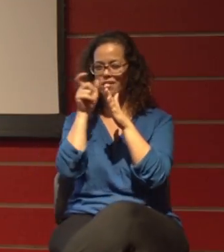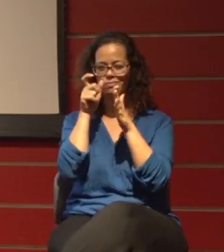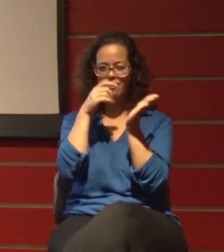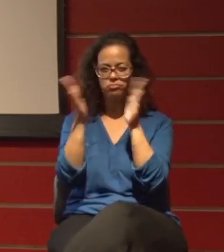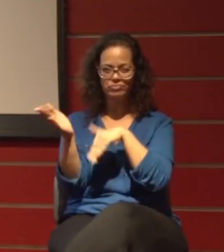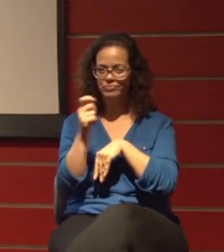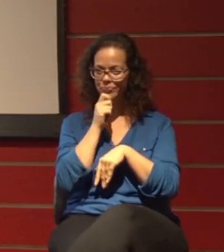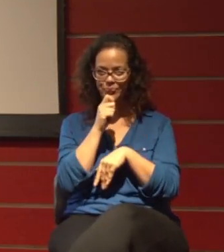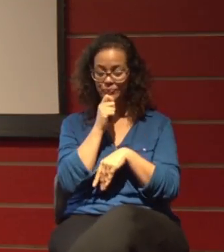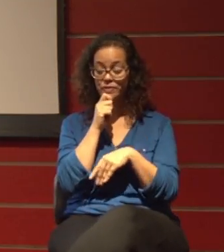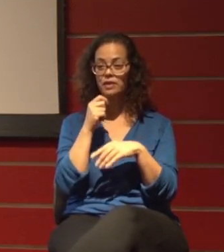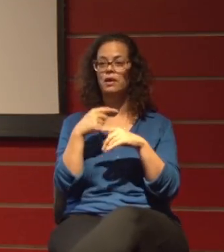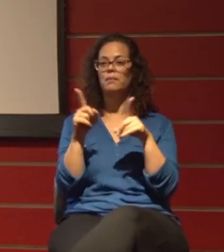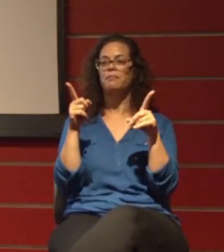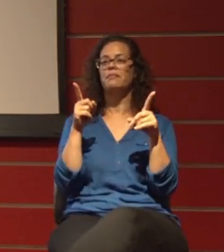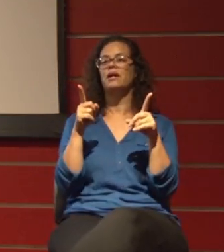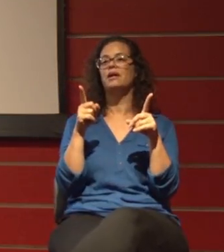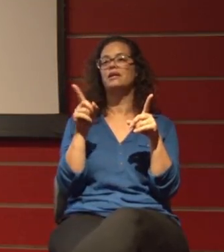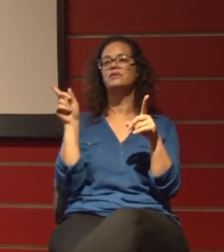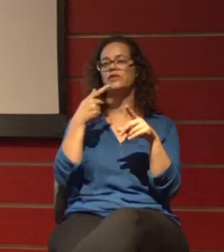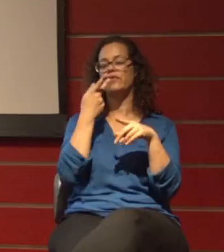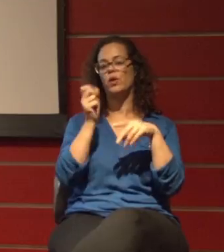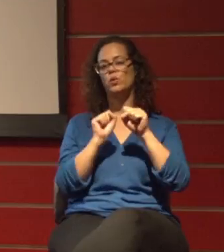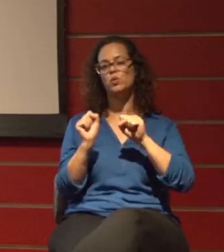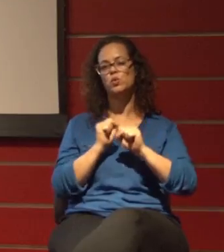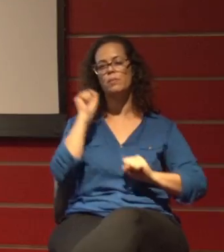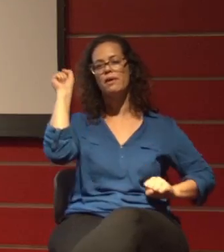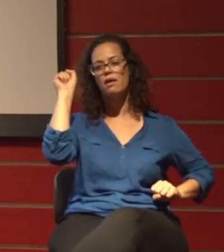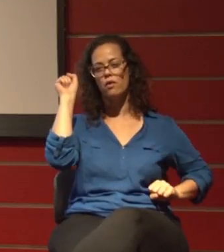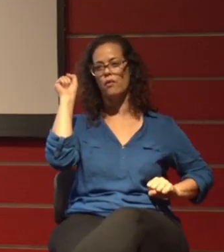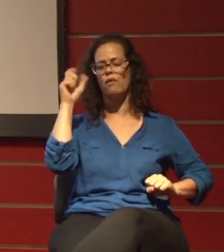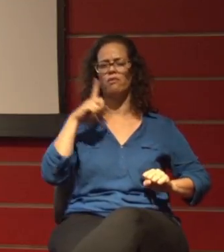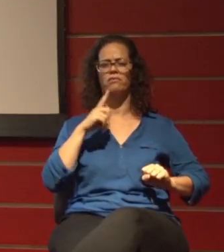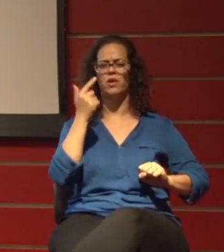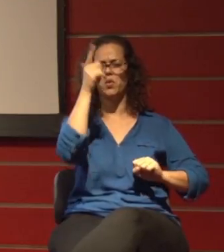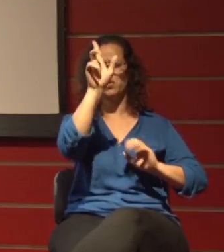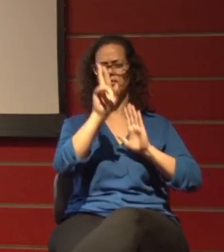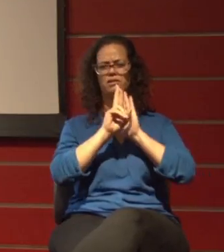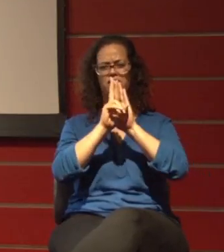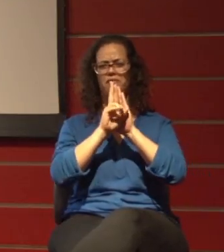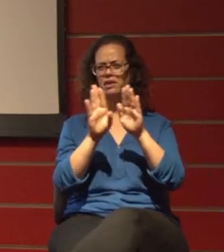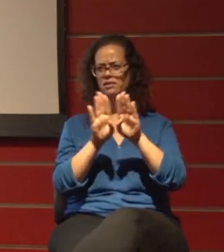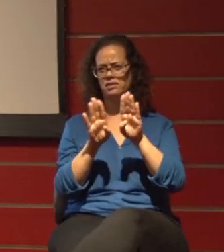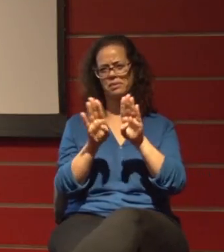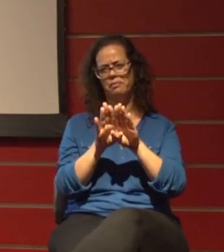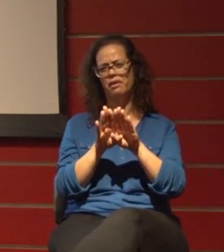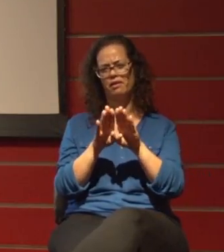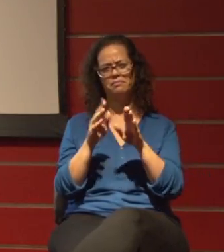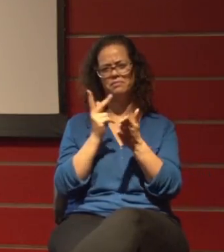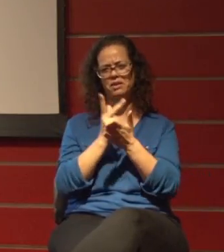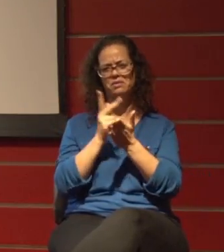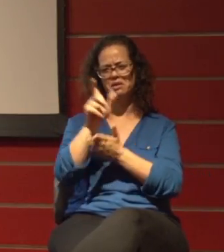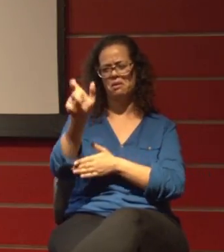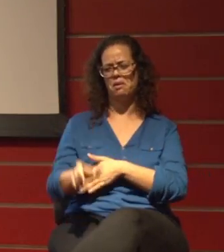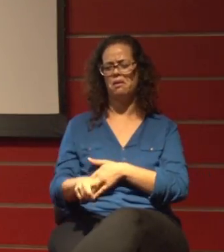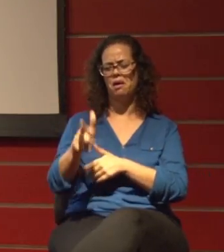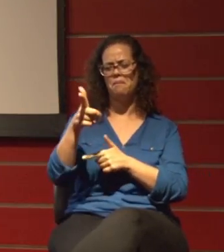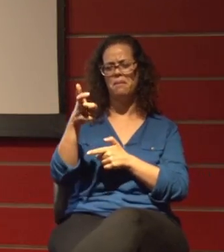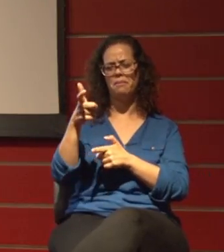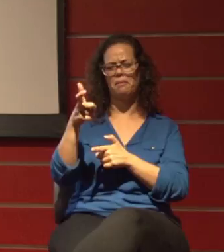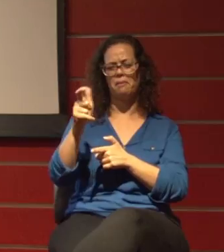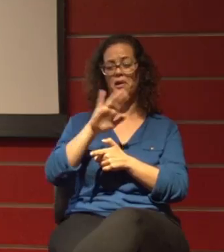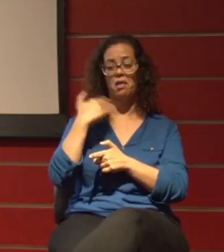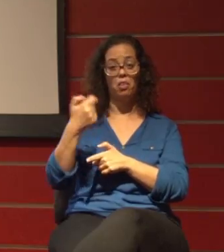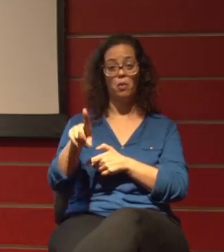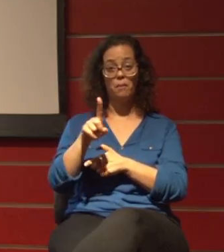Mas falando por exemplo né Desse superhero que tá aí pegando até outras referências isso é muito recorrente do cara levar bala não não morrer